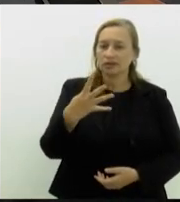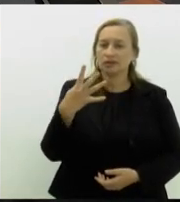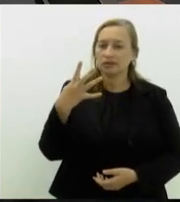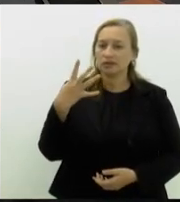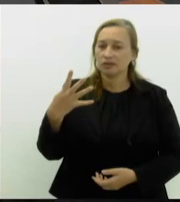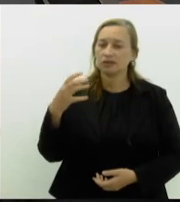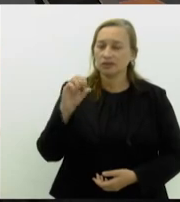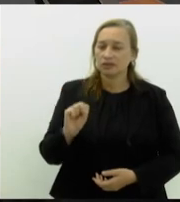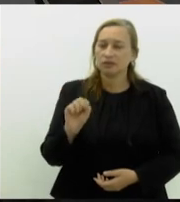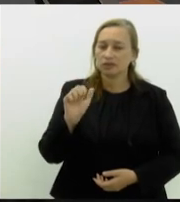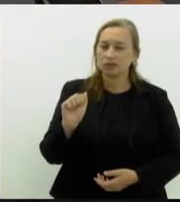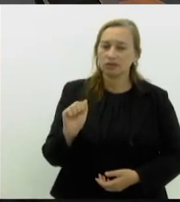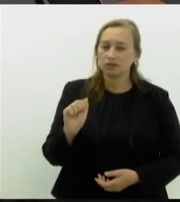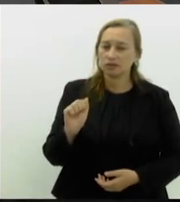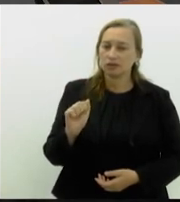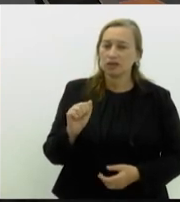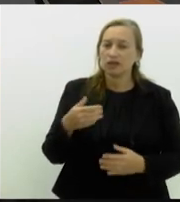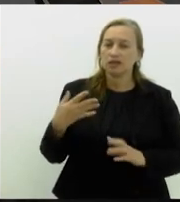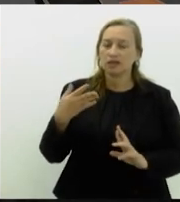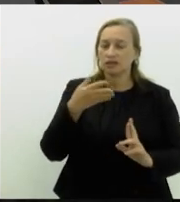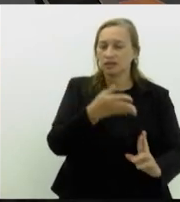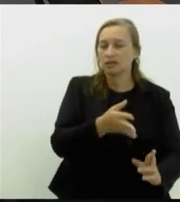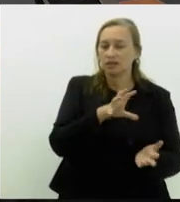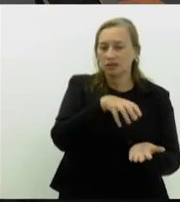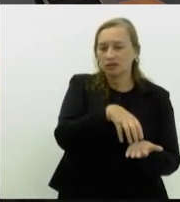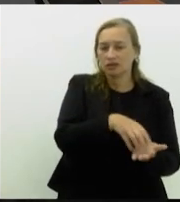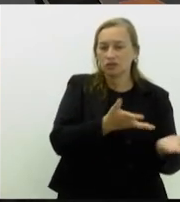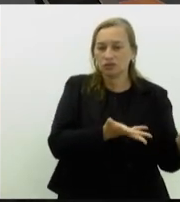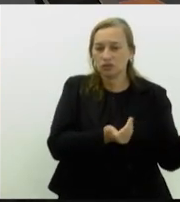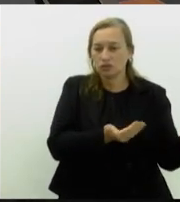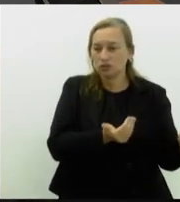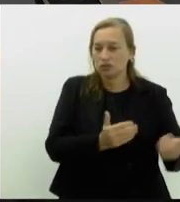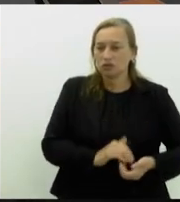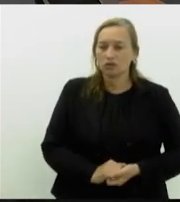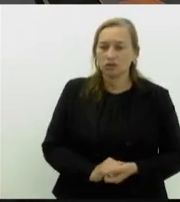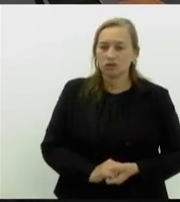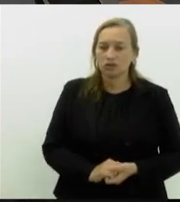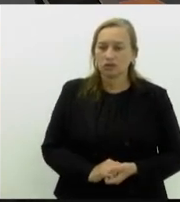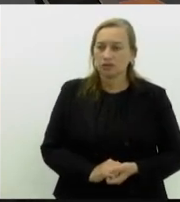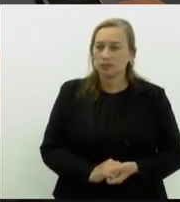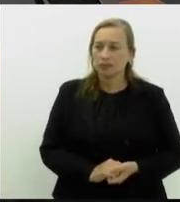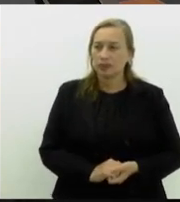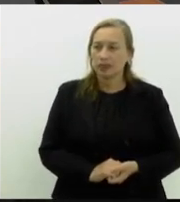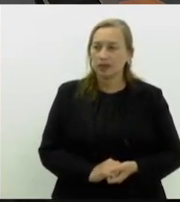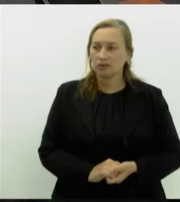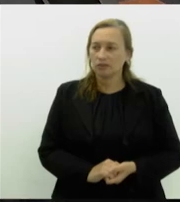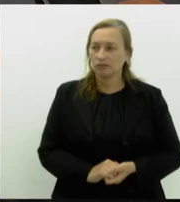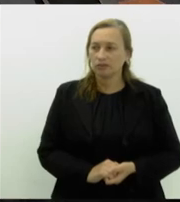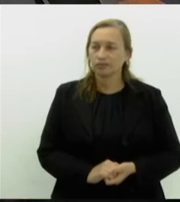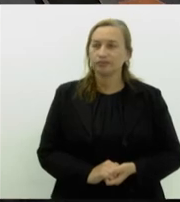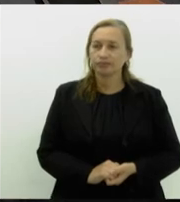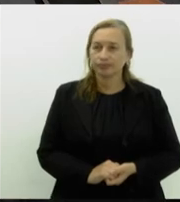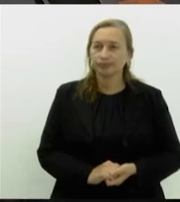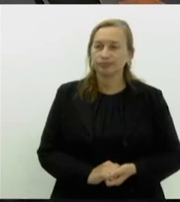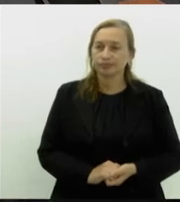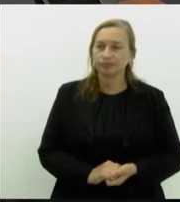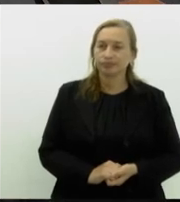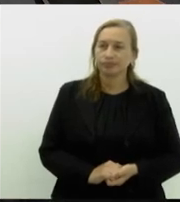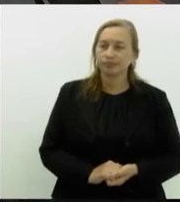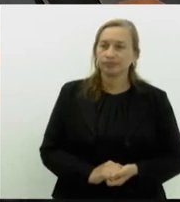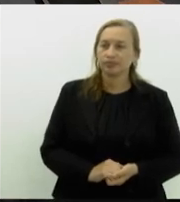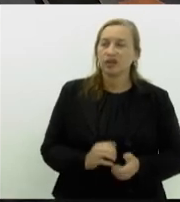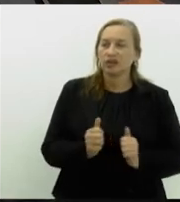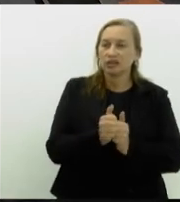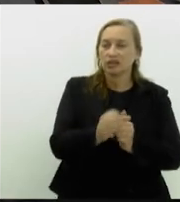4448. Centro de Referência da Juventude. Então, vou seguir o parecer da CCJ, presidente. Muito obrigado, deputada.